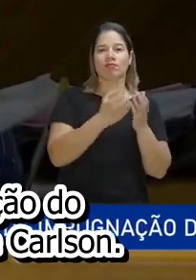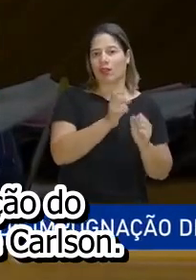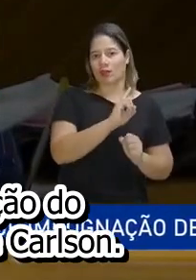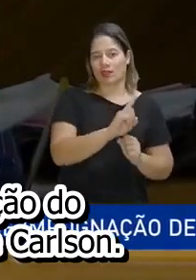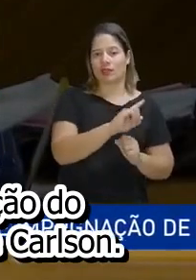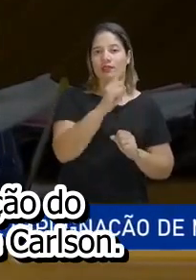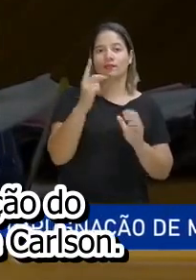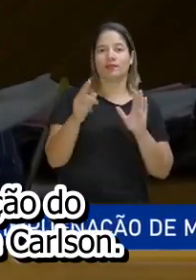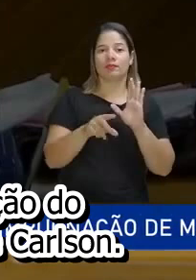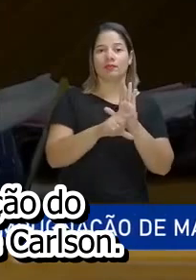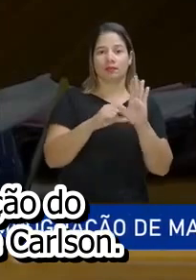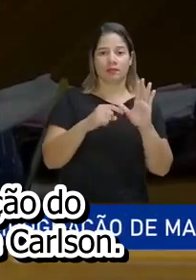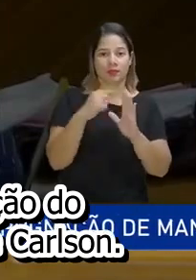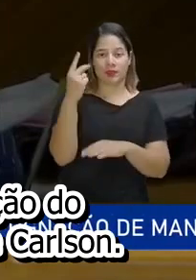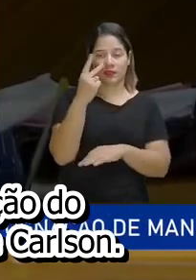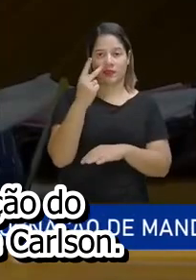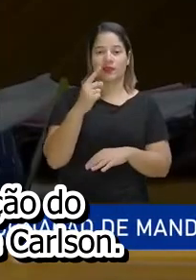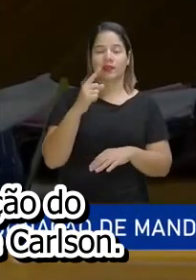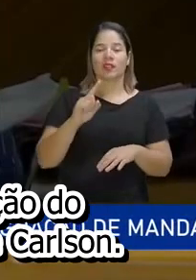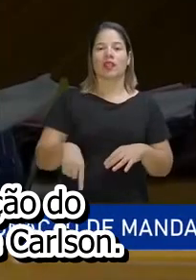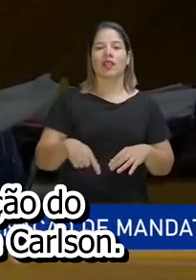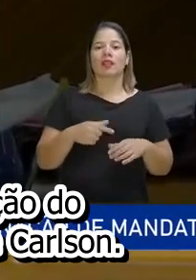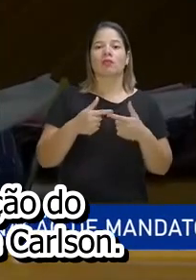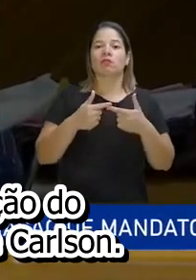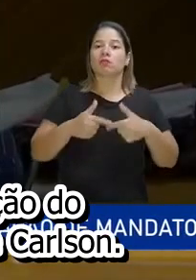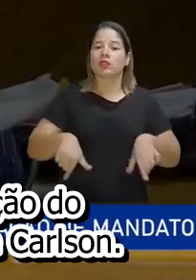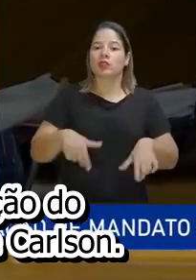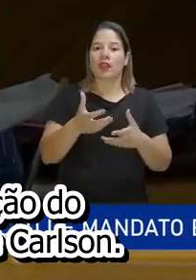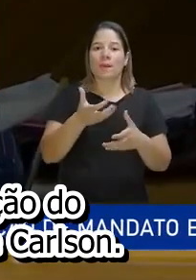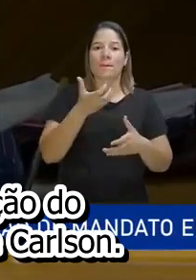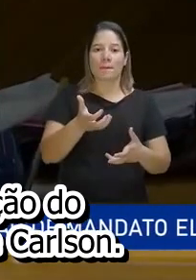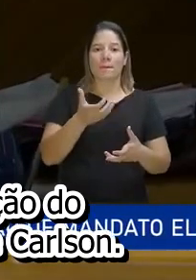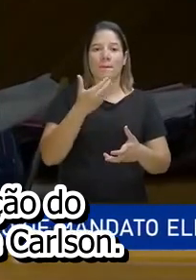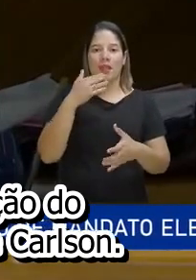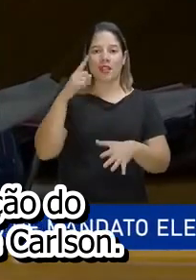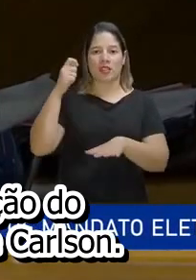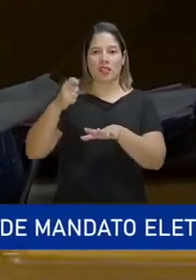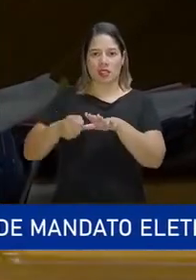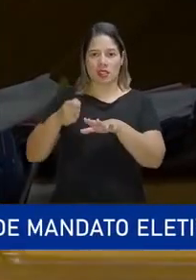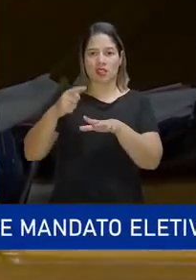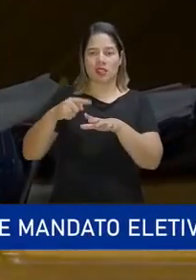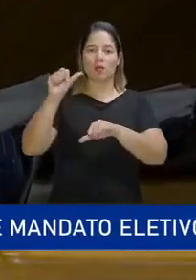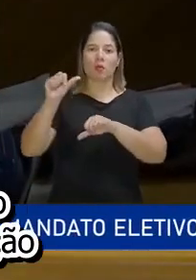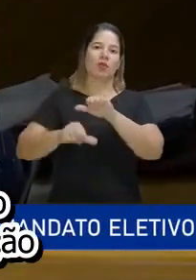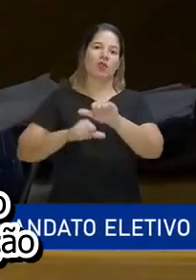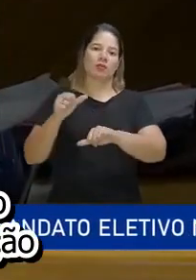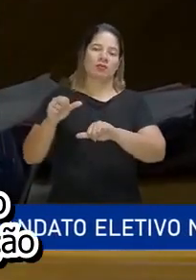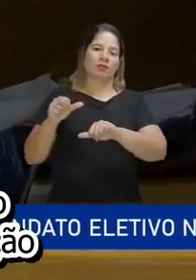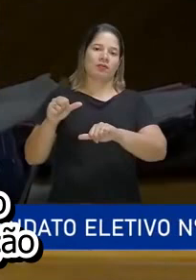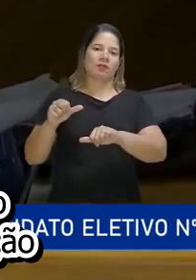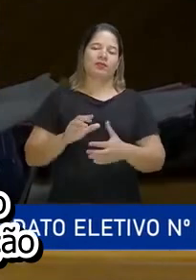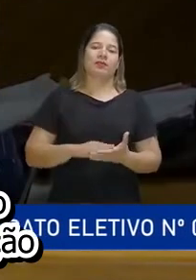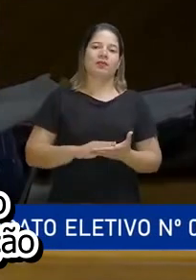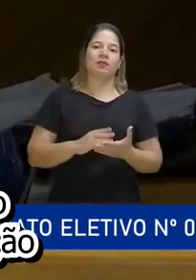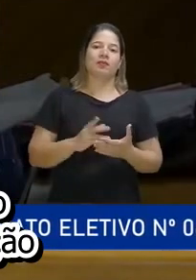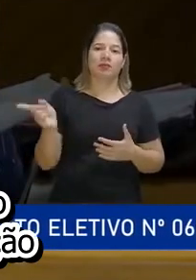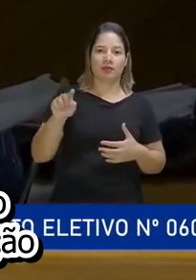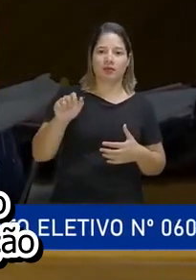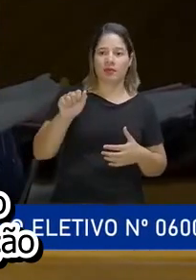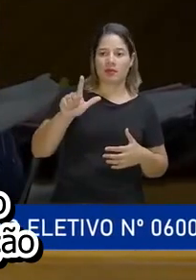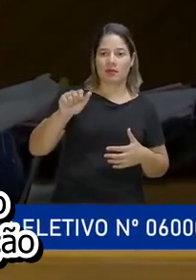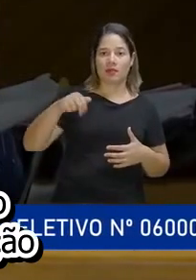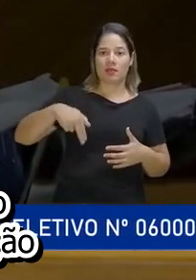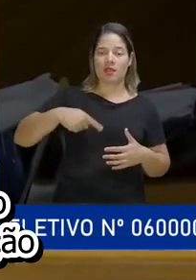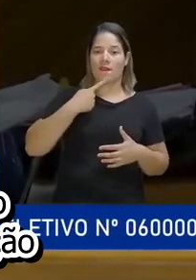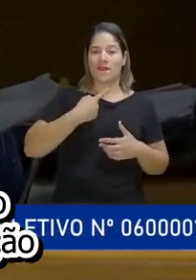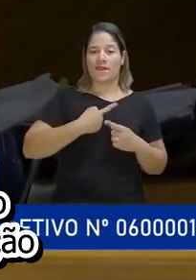de fundamentação do pedido de reforma da decisão agravada pelo agravante Carlisson. Alan Patrick alegou em